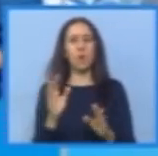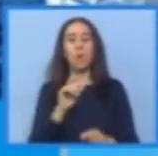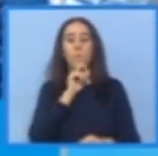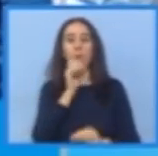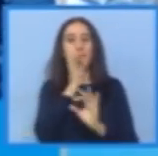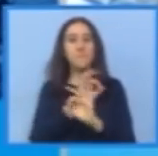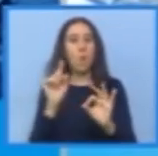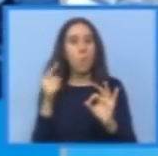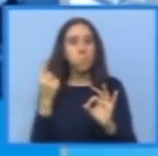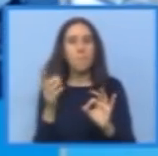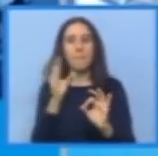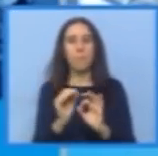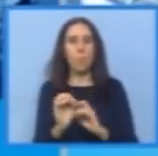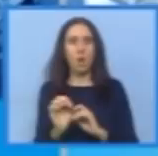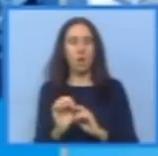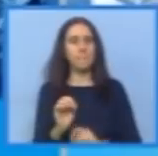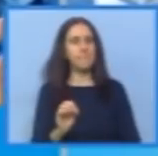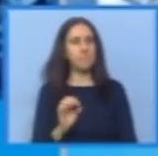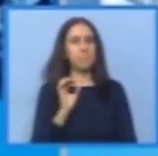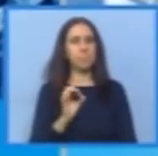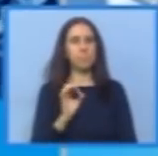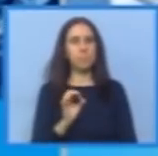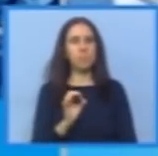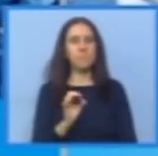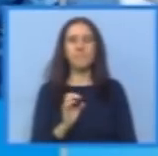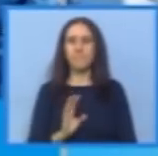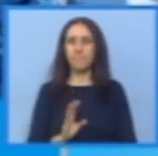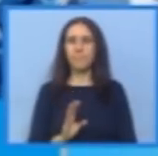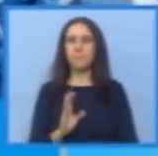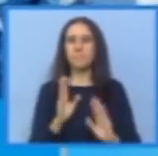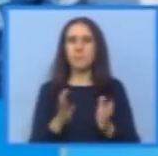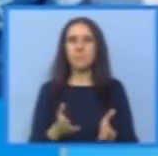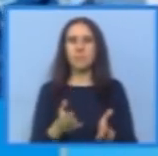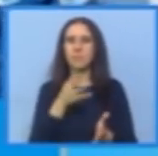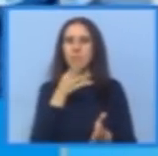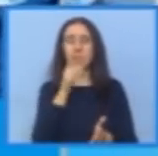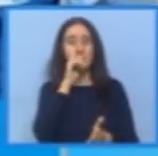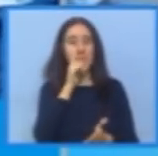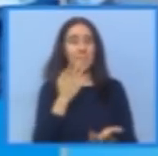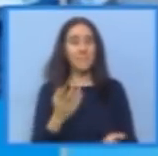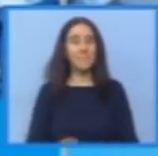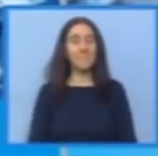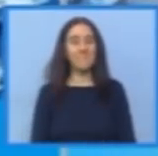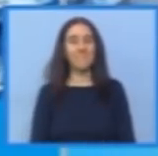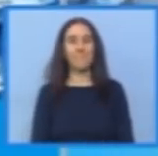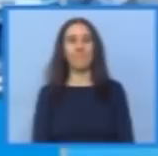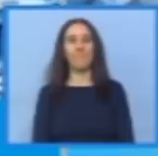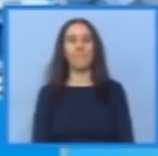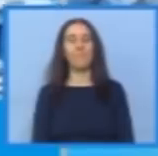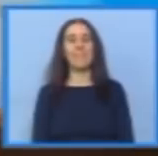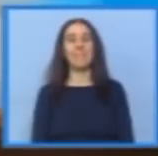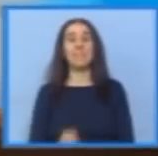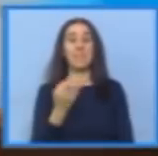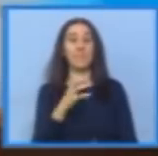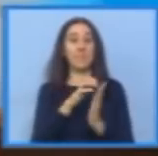oportunidade ótima, já não voltamos a ter outra. É preciso dizer que isto é mentira. E, de facto, a partir